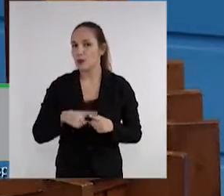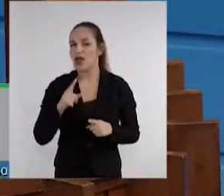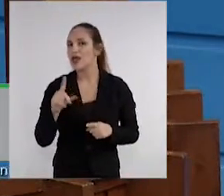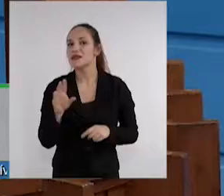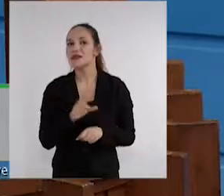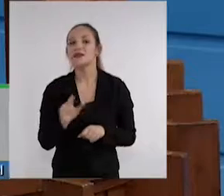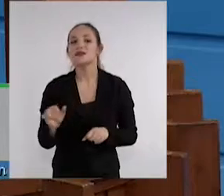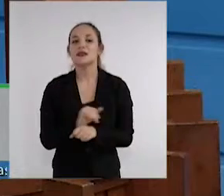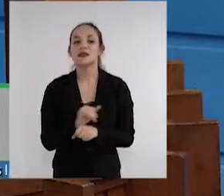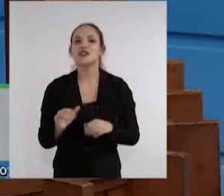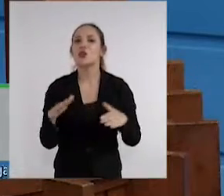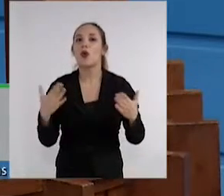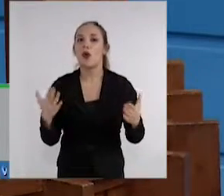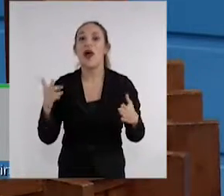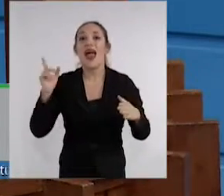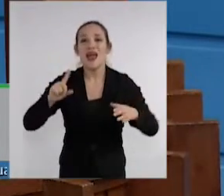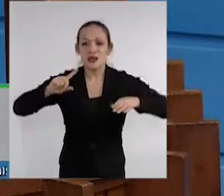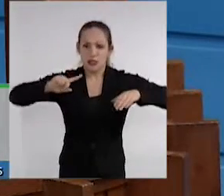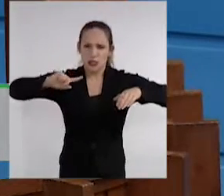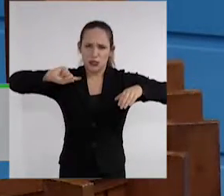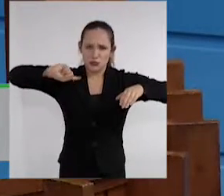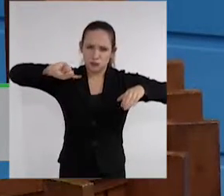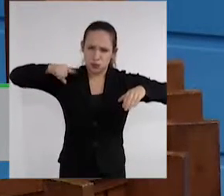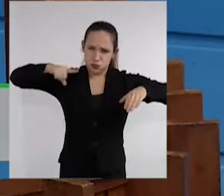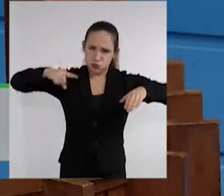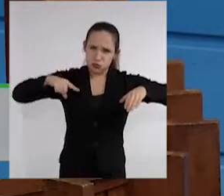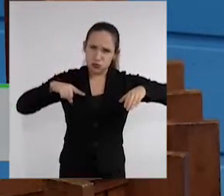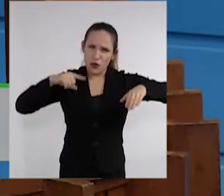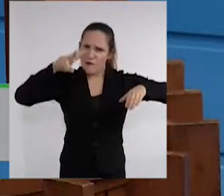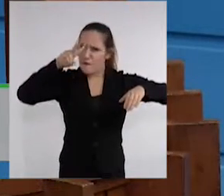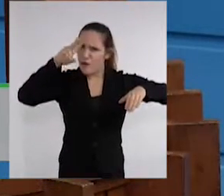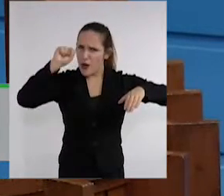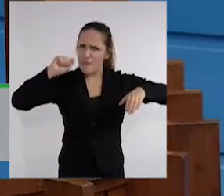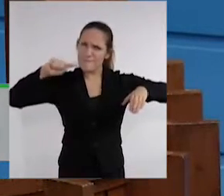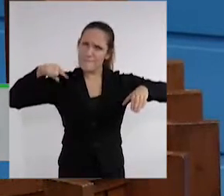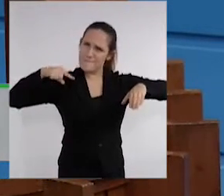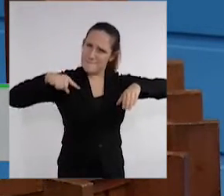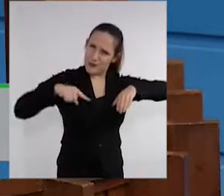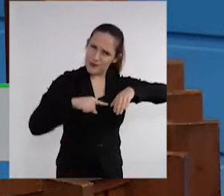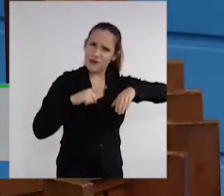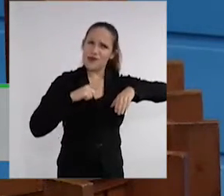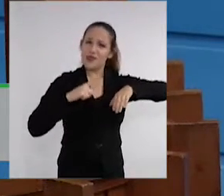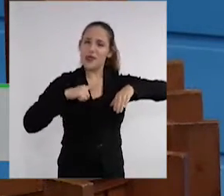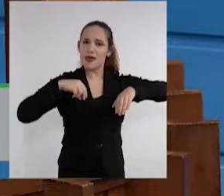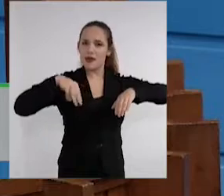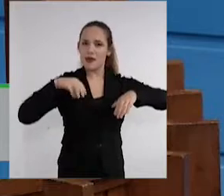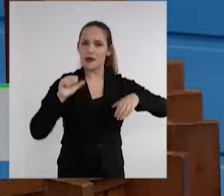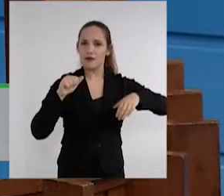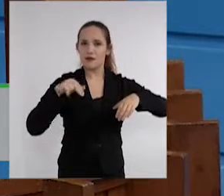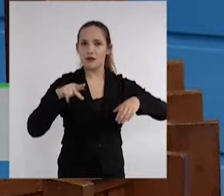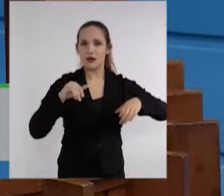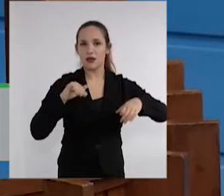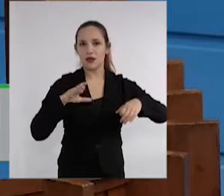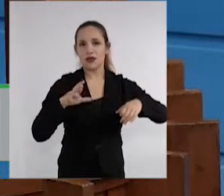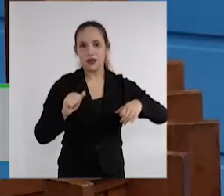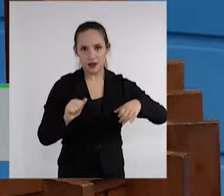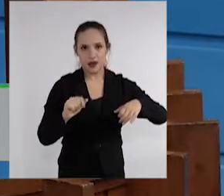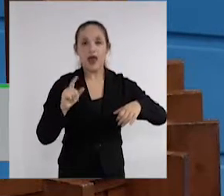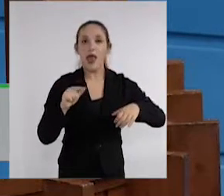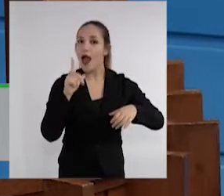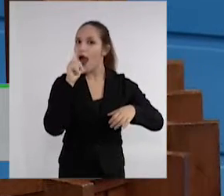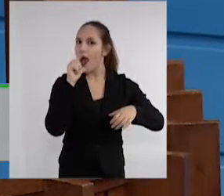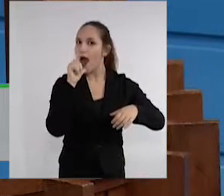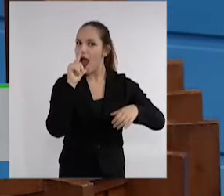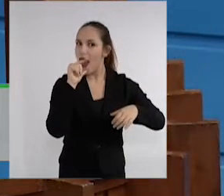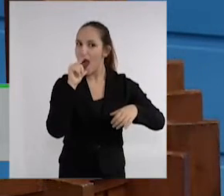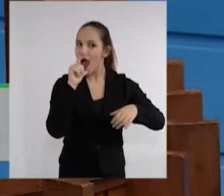consiste em uma pressão altíssima feita através de mangueiras com jato de água